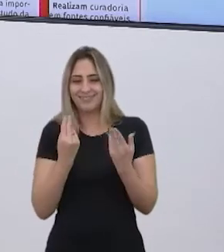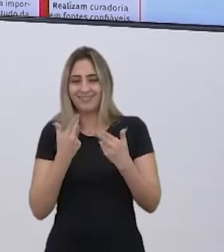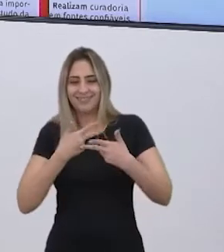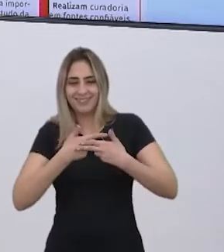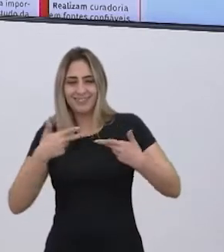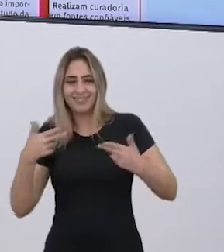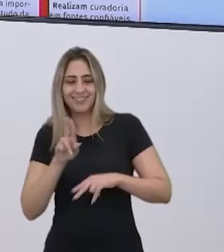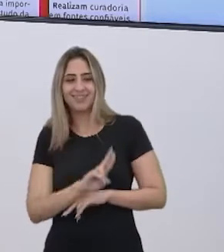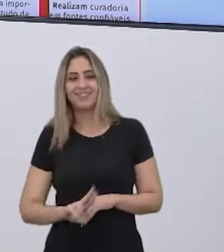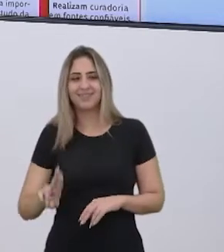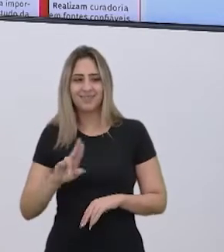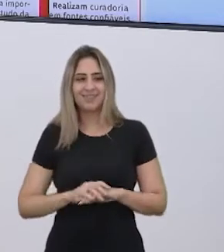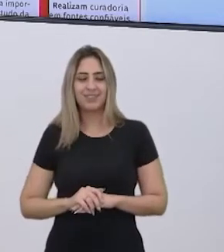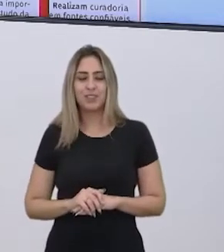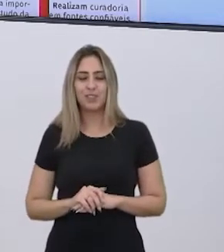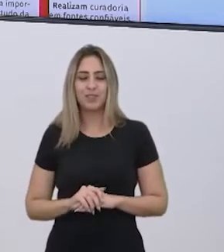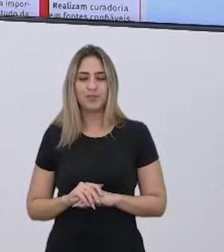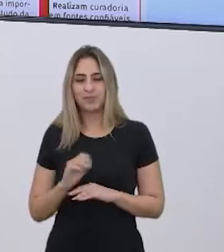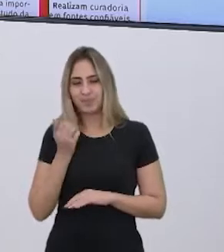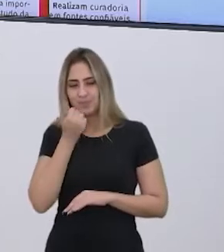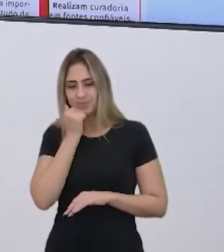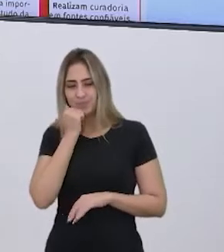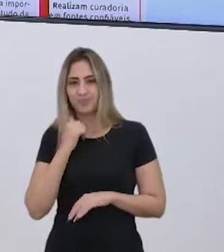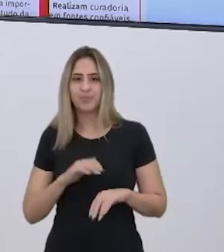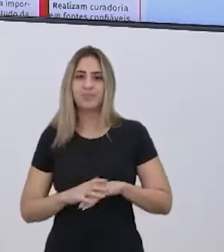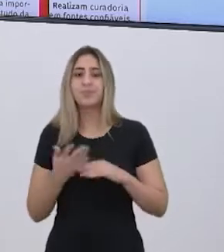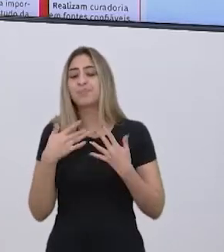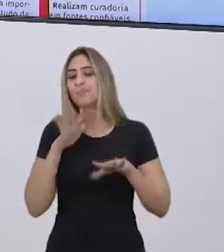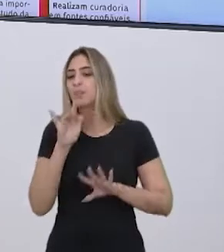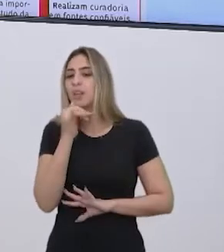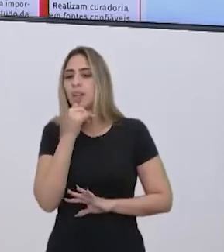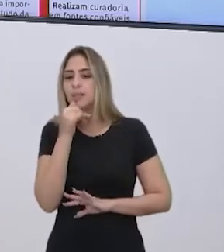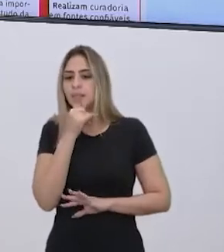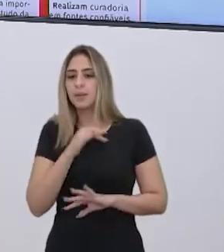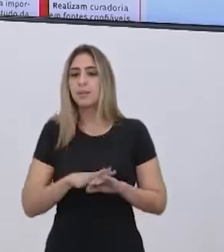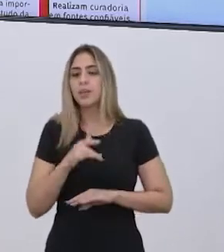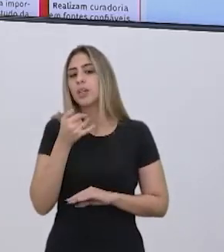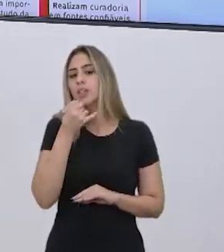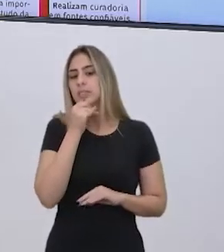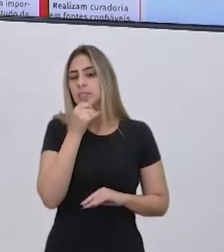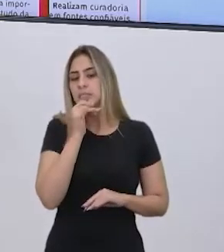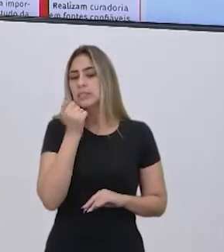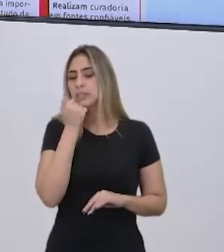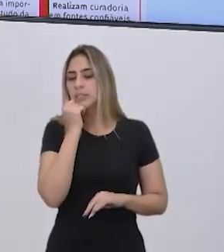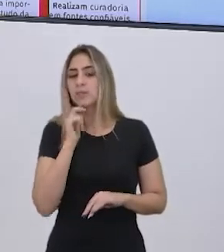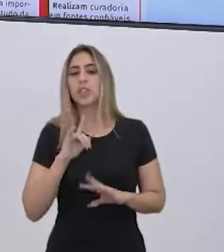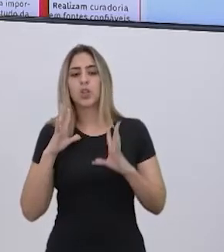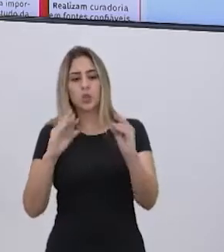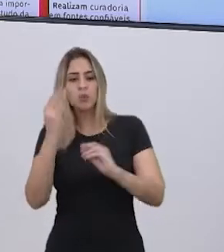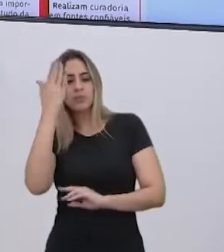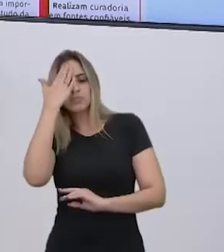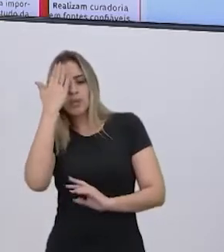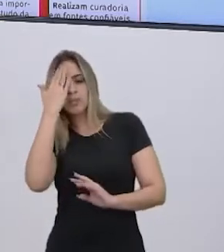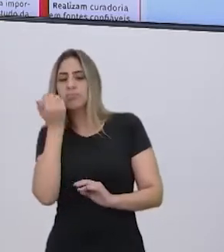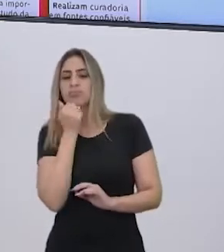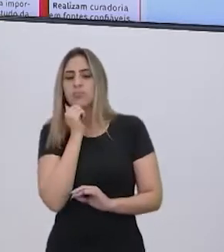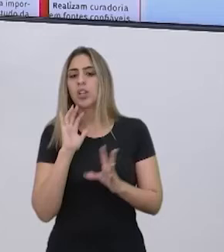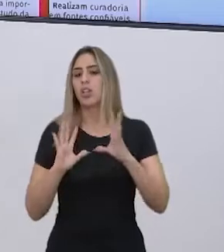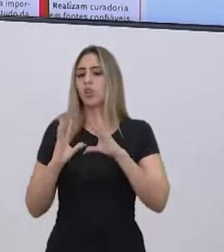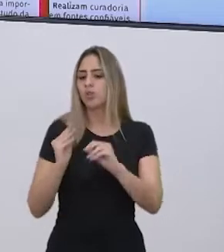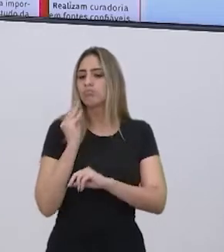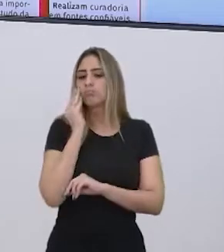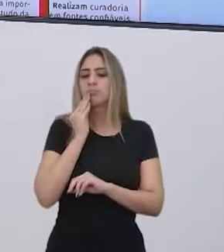métodos utilizados na ciência. Por exemplo, a ciência você tem todos os saberes científicos e todas